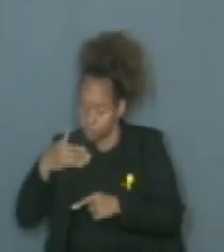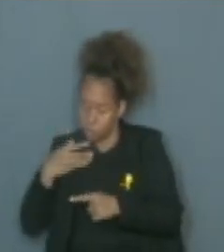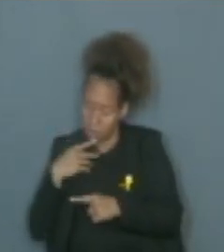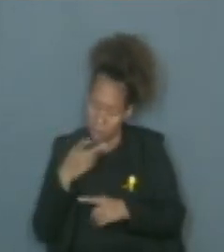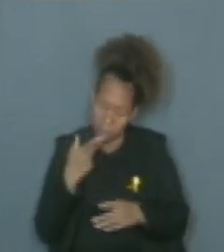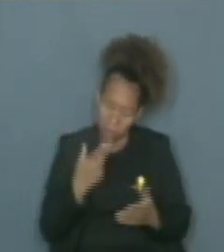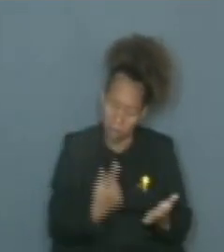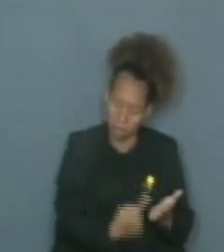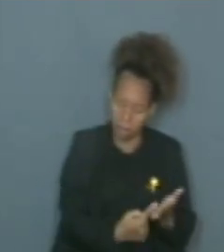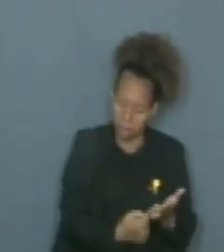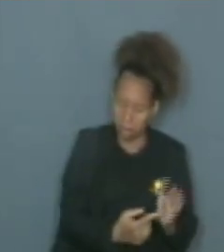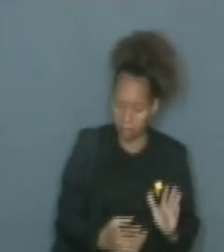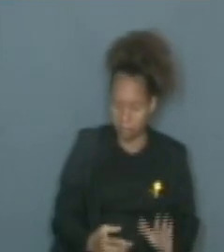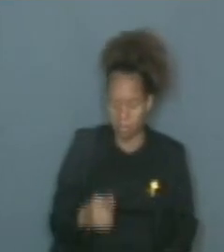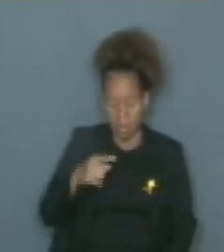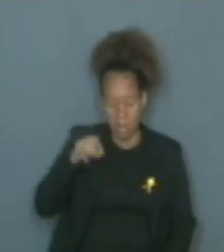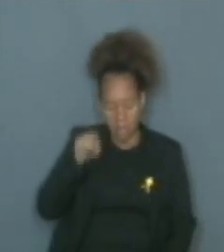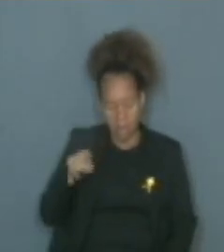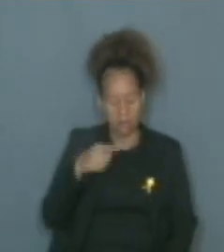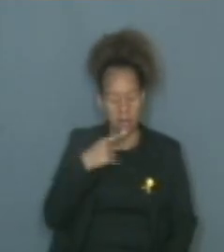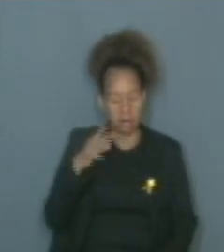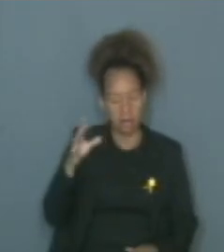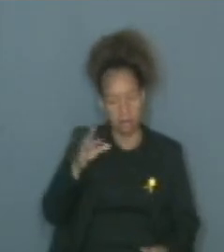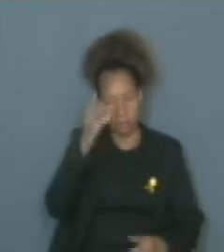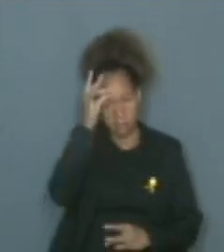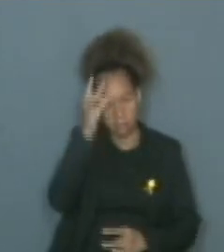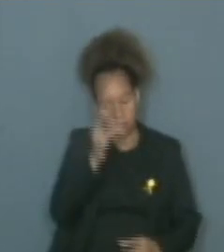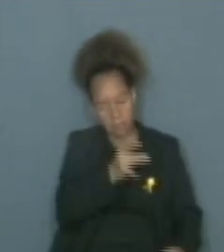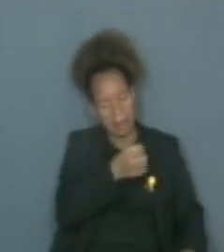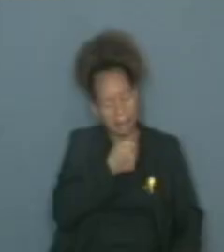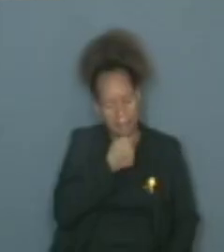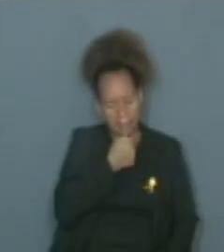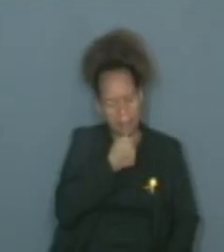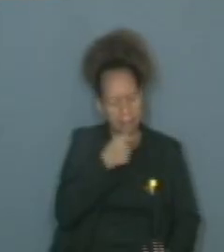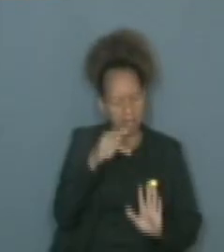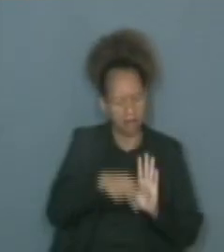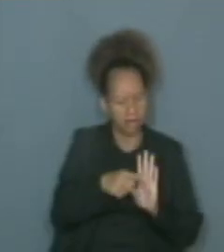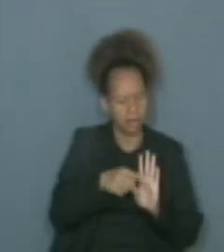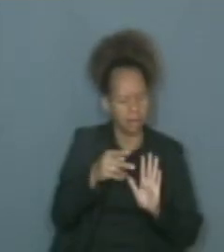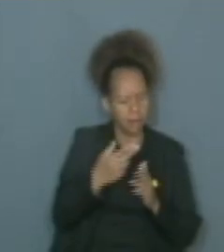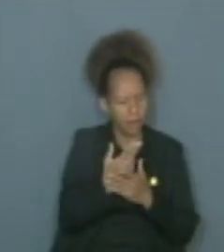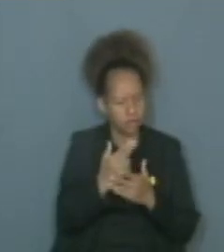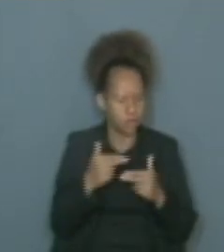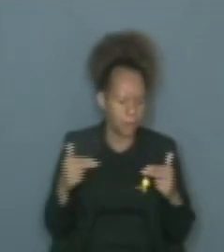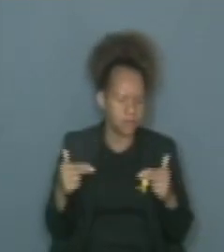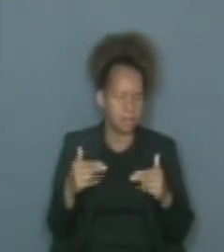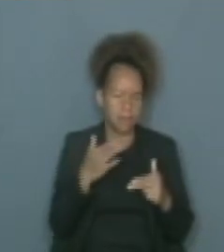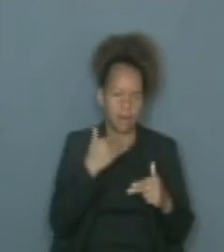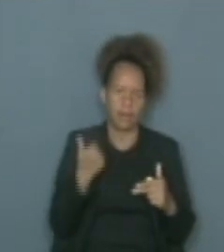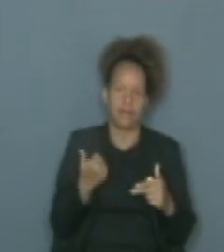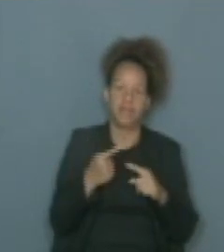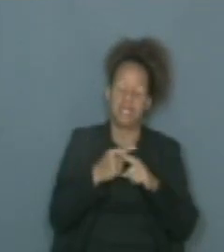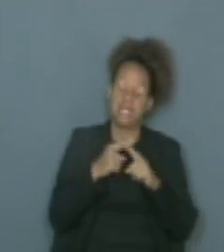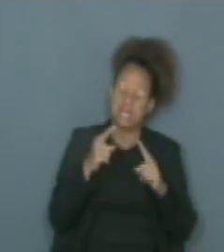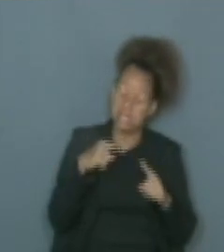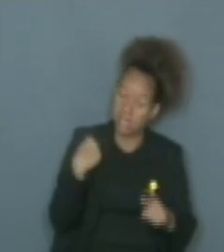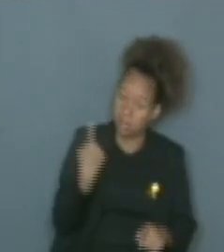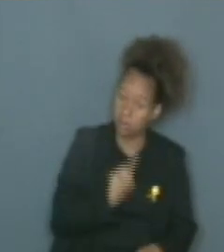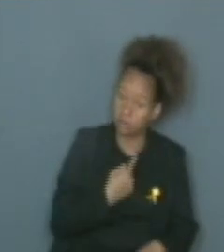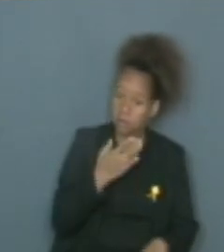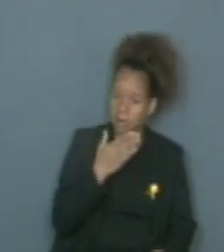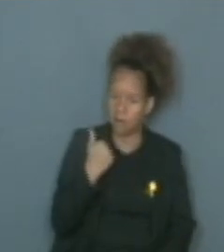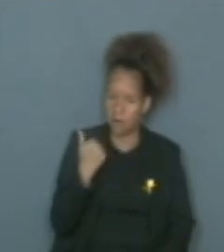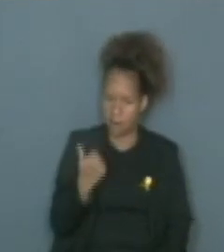de concordar. Ele estava aí no microfone de aparto dizendo que o projeto tinha falha. E se nós